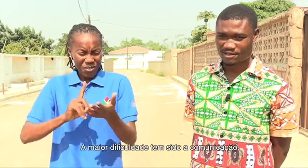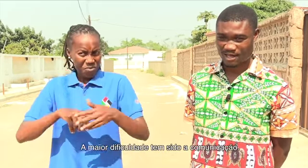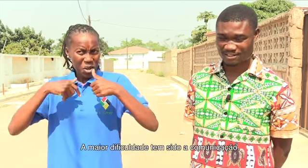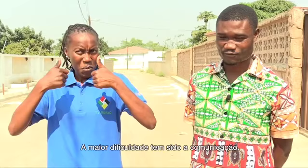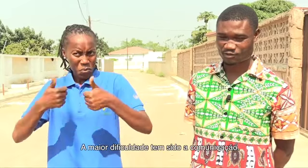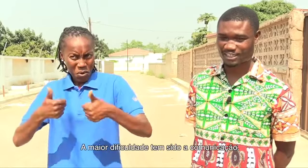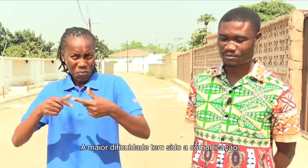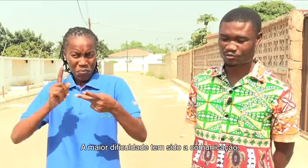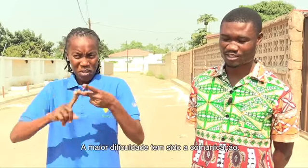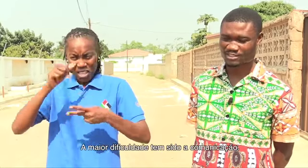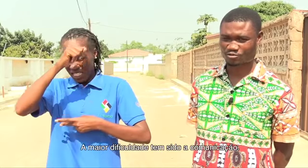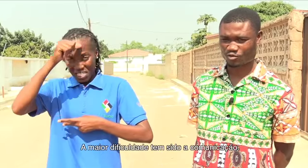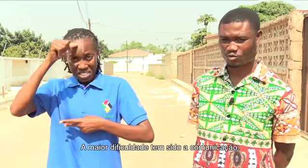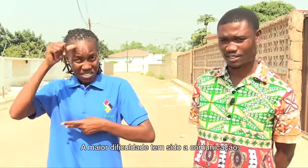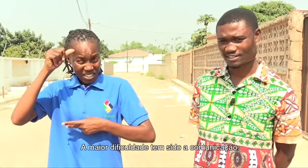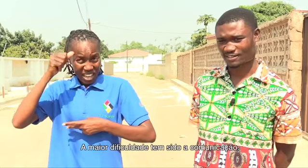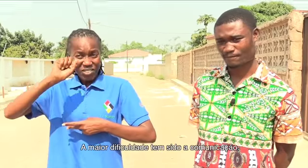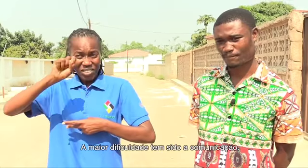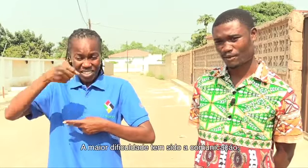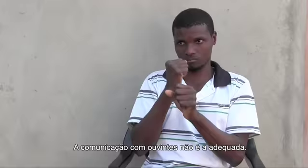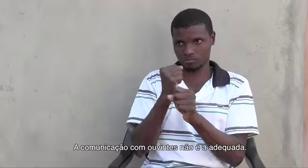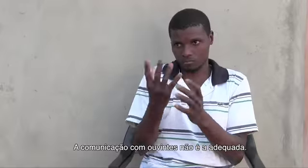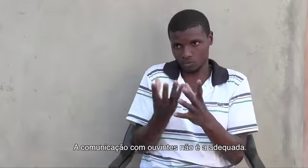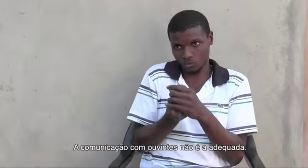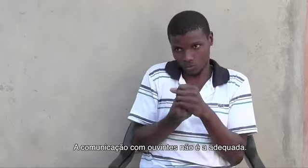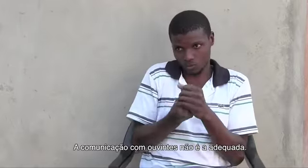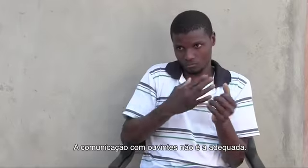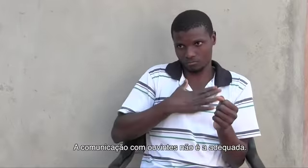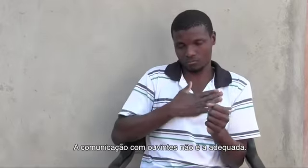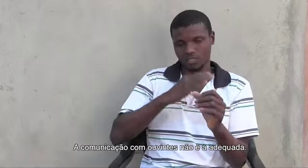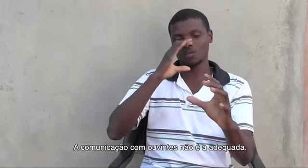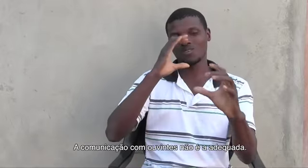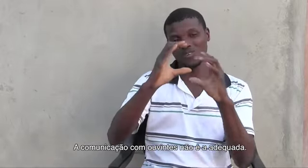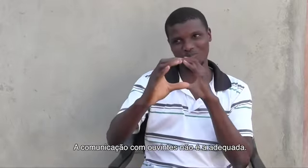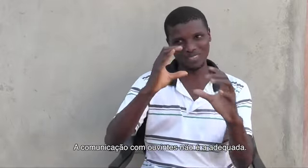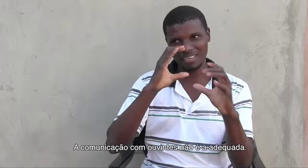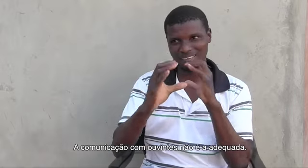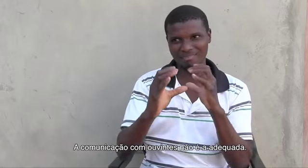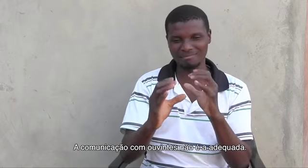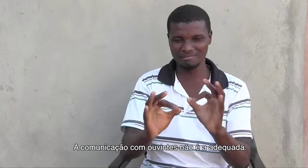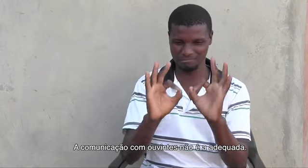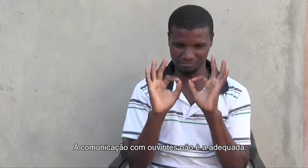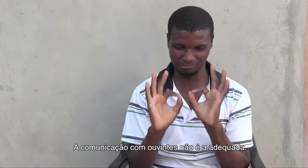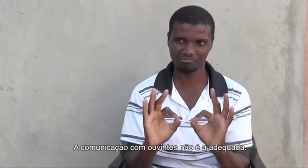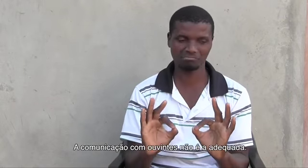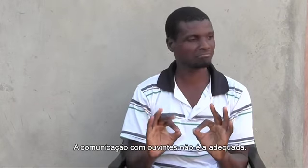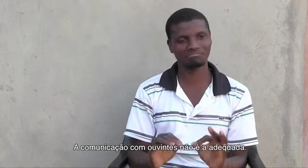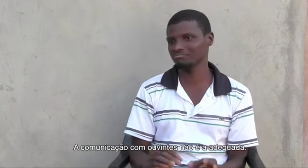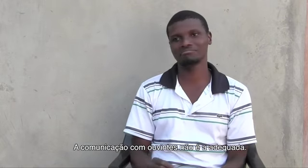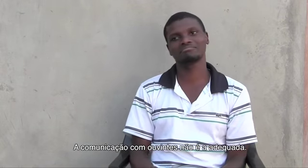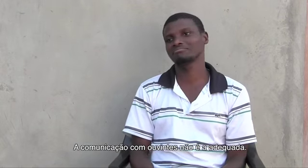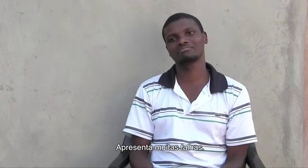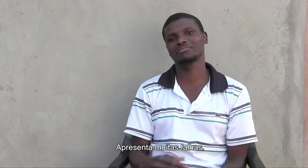A dificuldade mesmo tem sido a comunicação. A comunicação com ouvintes não é